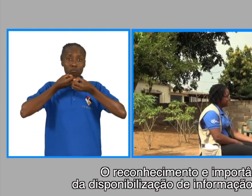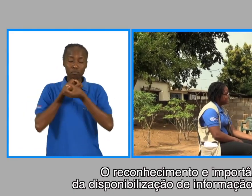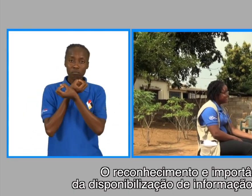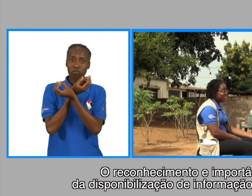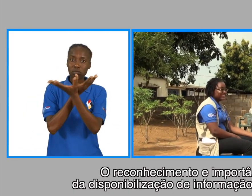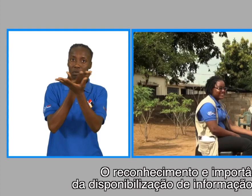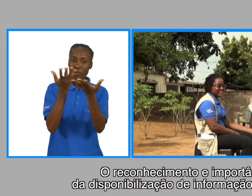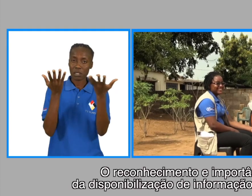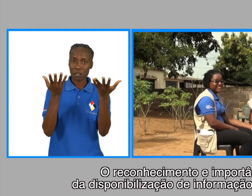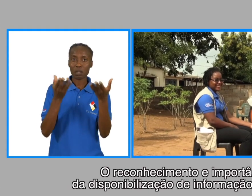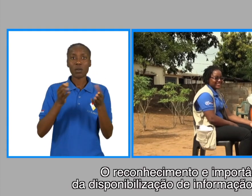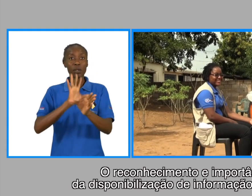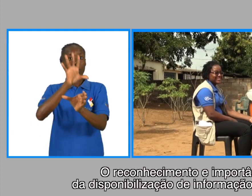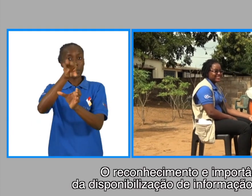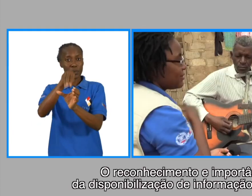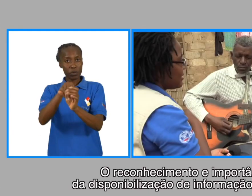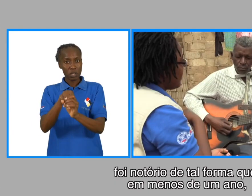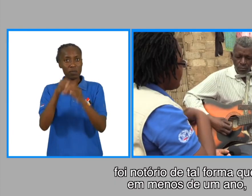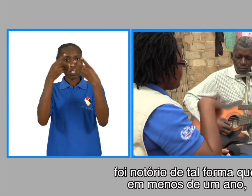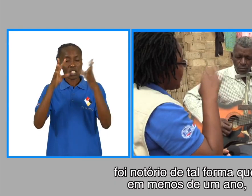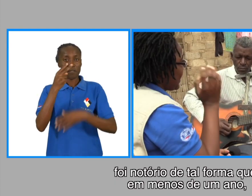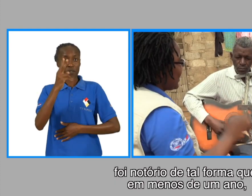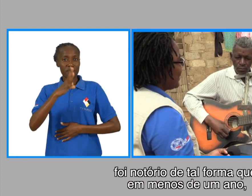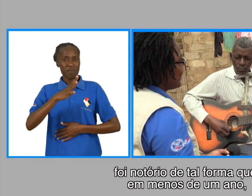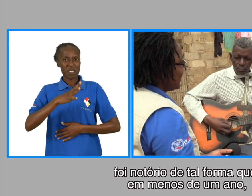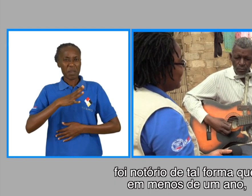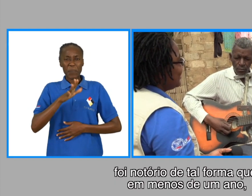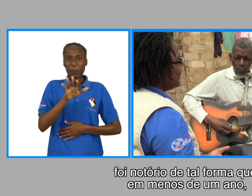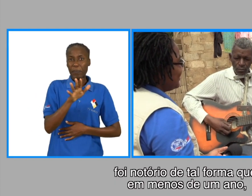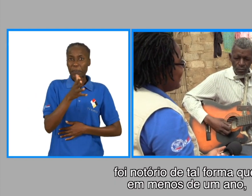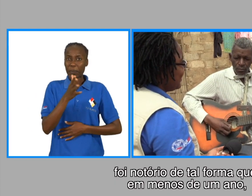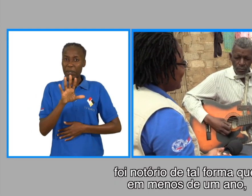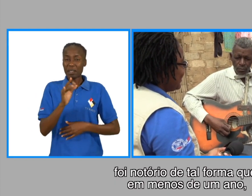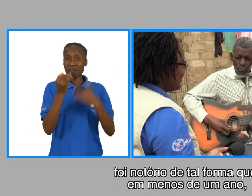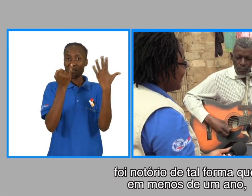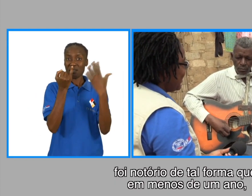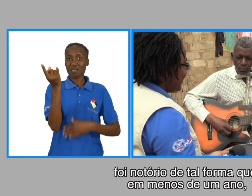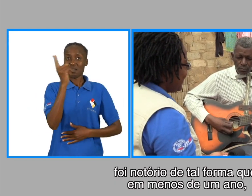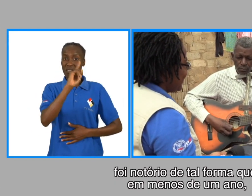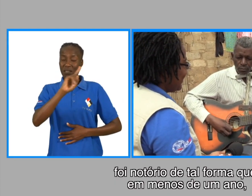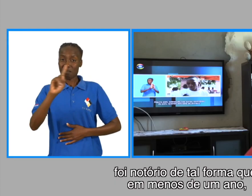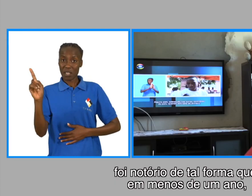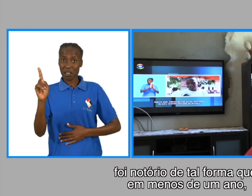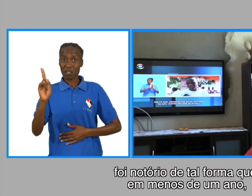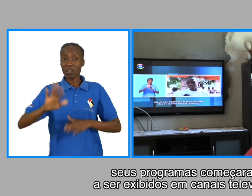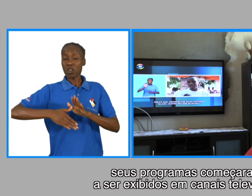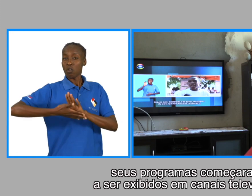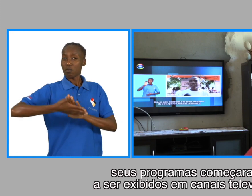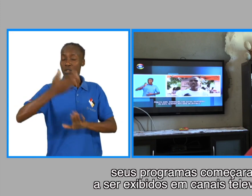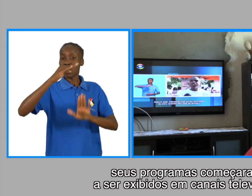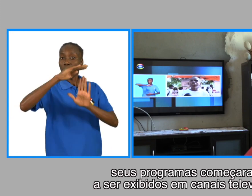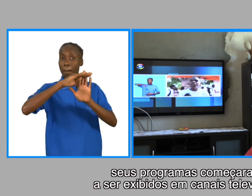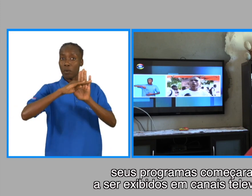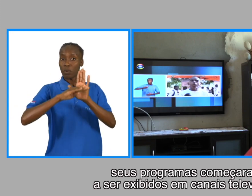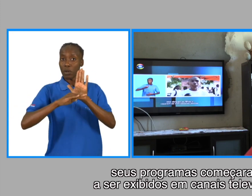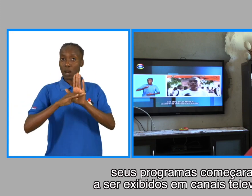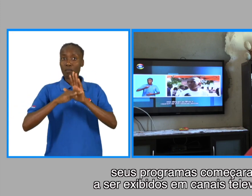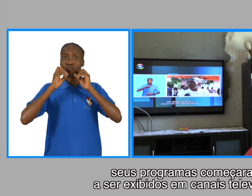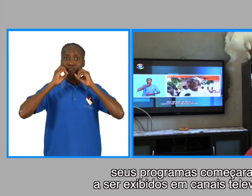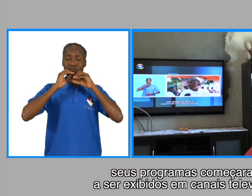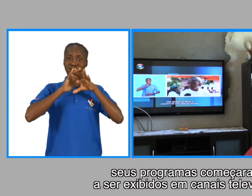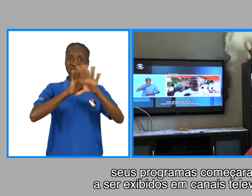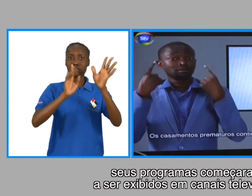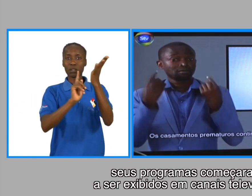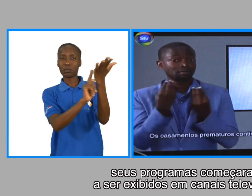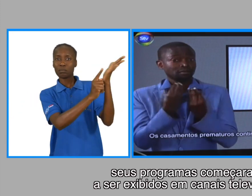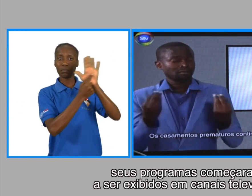disponibilização de informação inclusiva foi notório, de tal forma que, em menos de um ano, seus programas começaram a